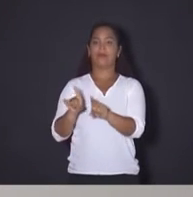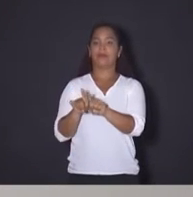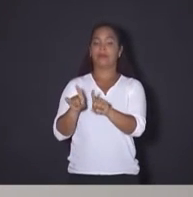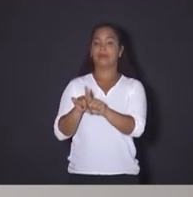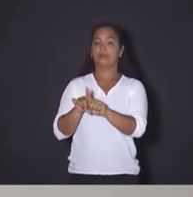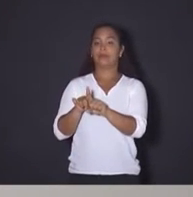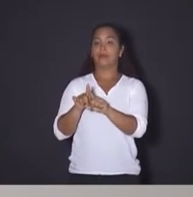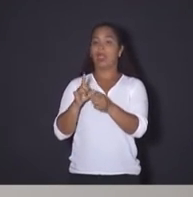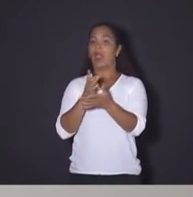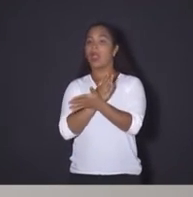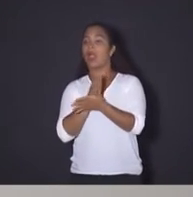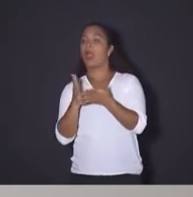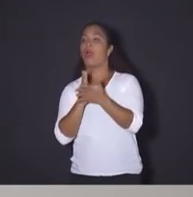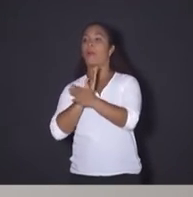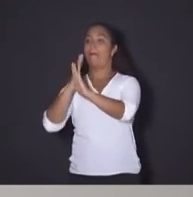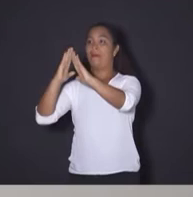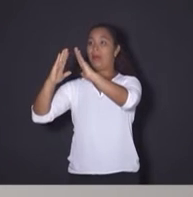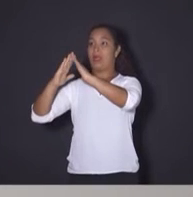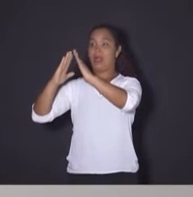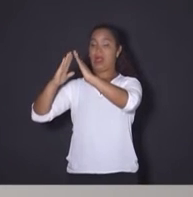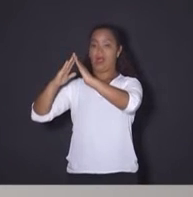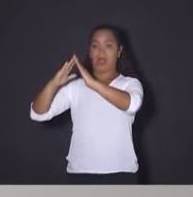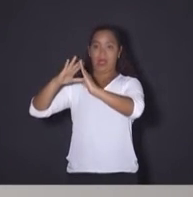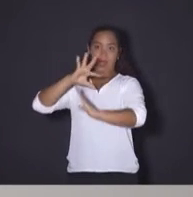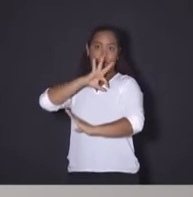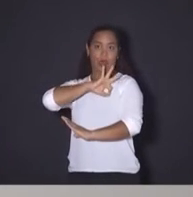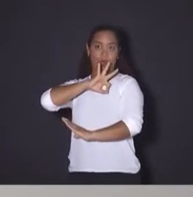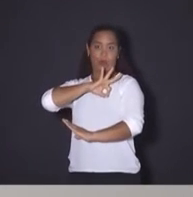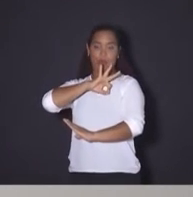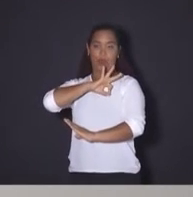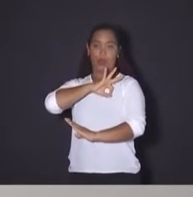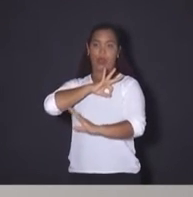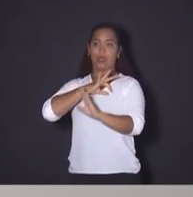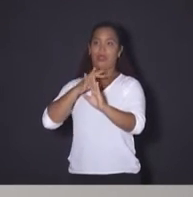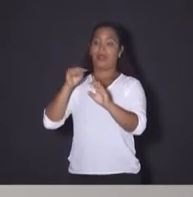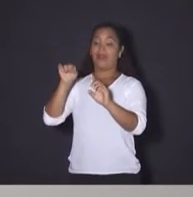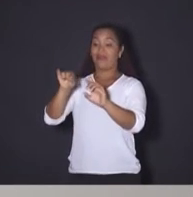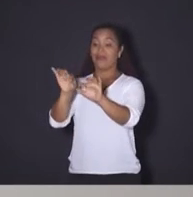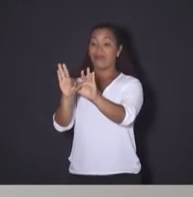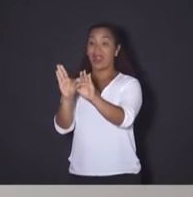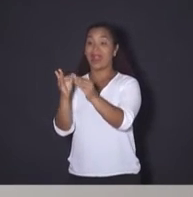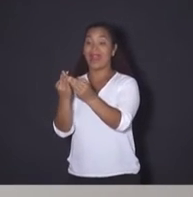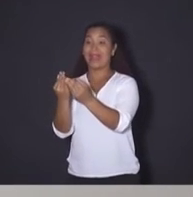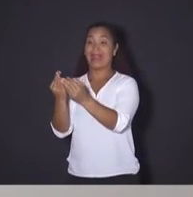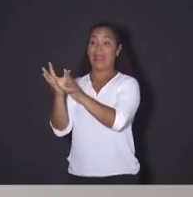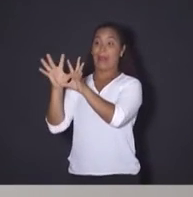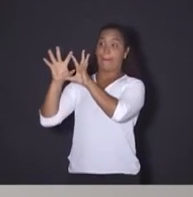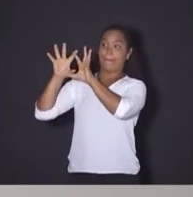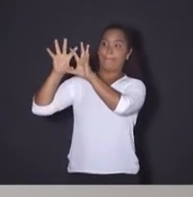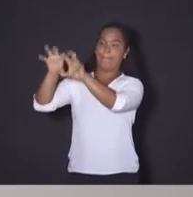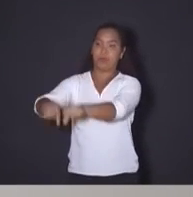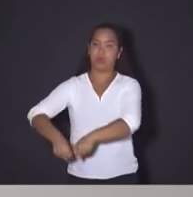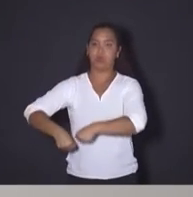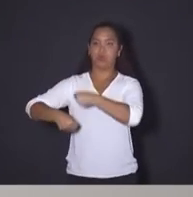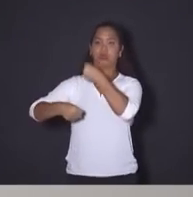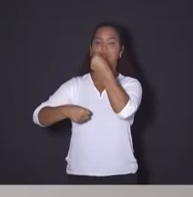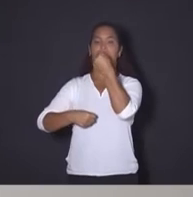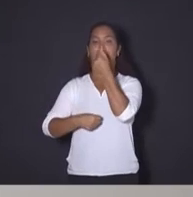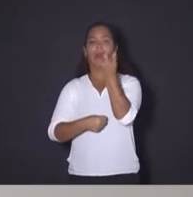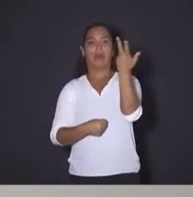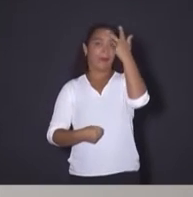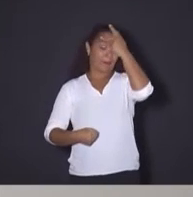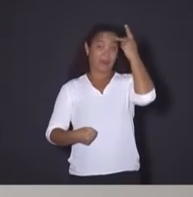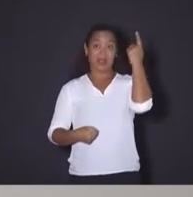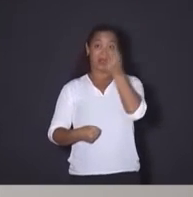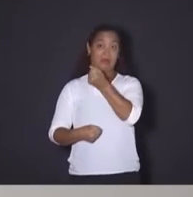casas que as forças policiais chegaram em uma mesma família oito pessoas abatidas os que não são